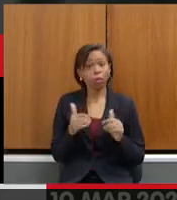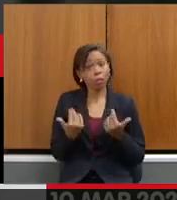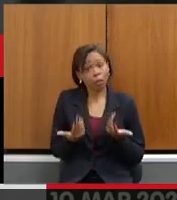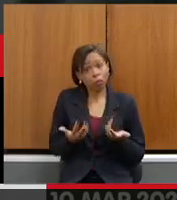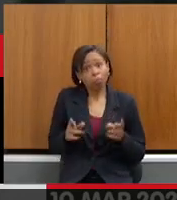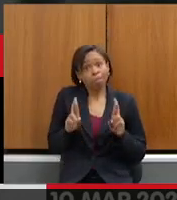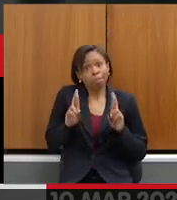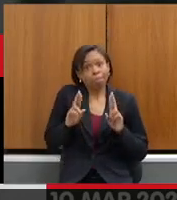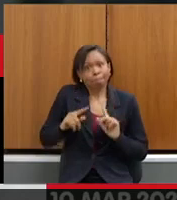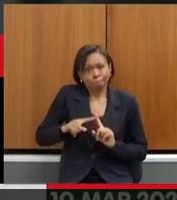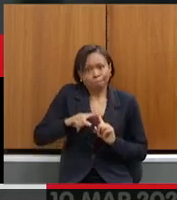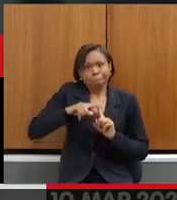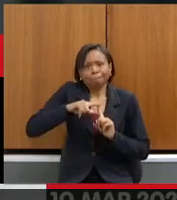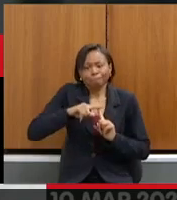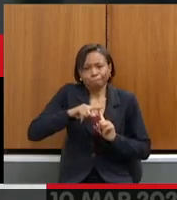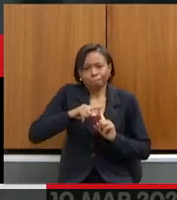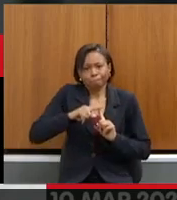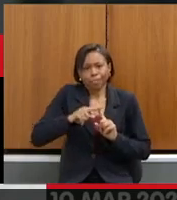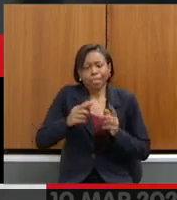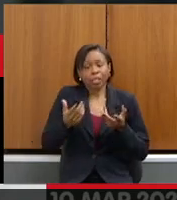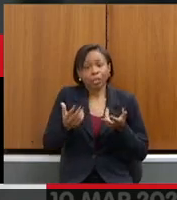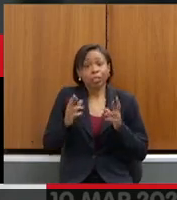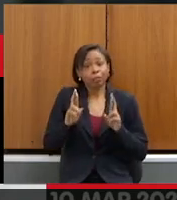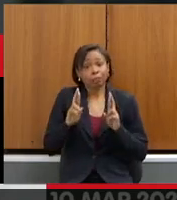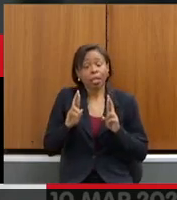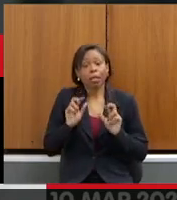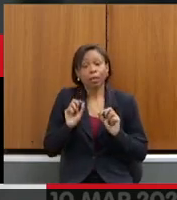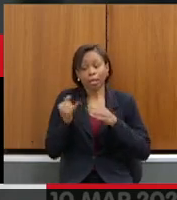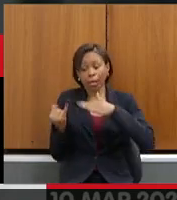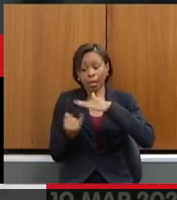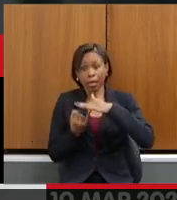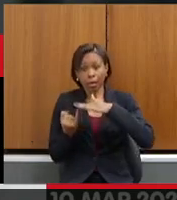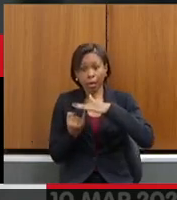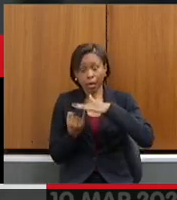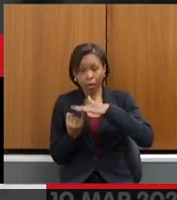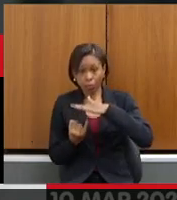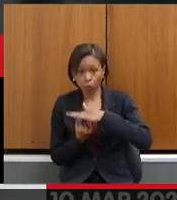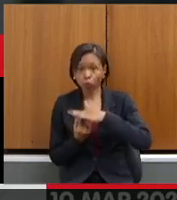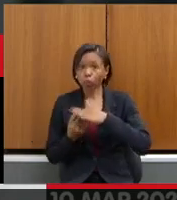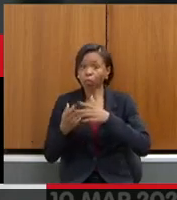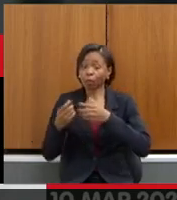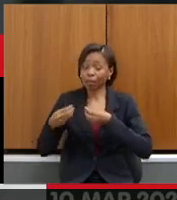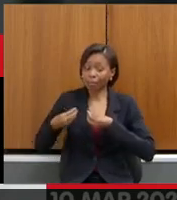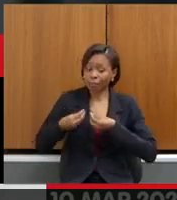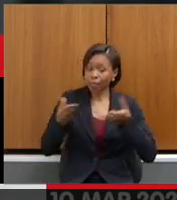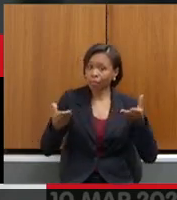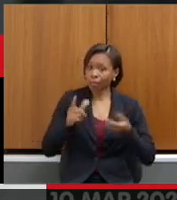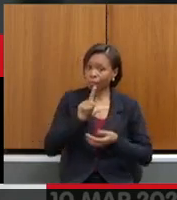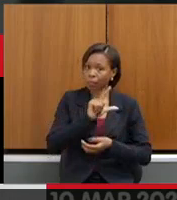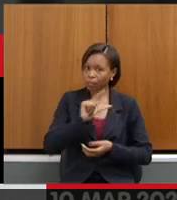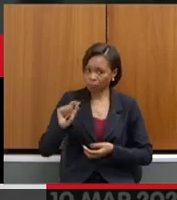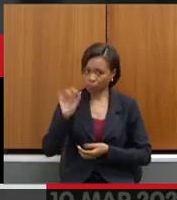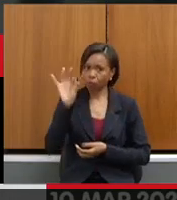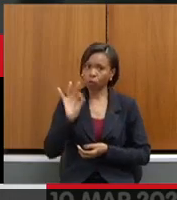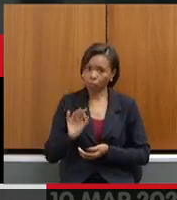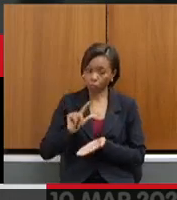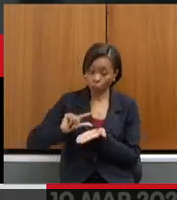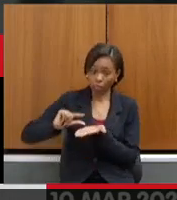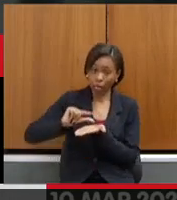contar que a indústria vai conseguir entregar 100% e dessas doses Mas